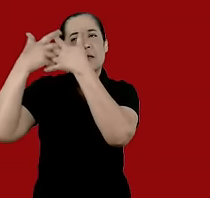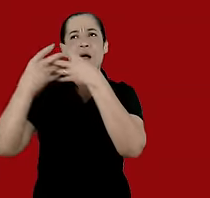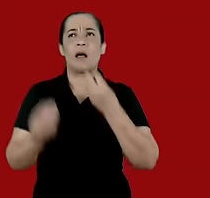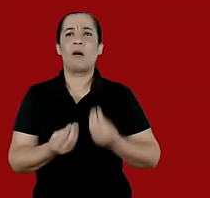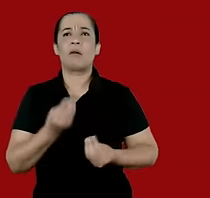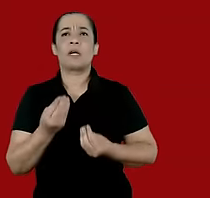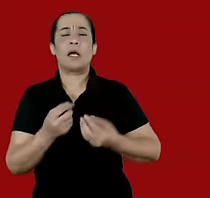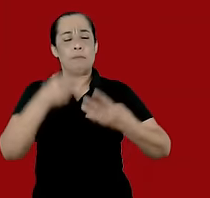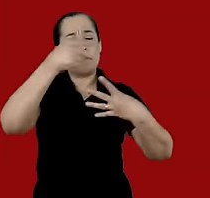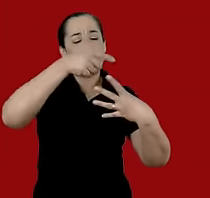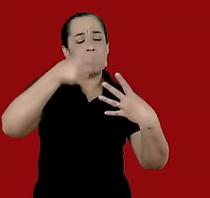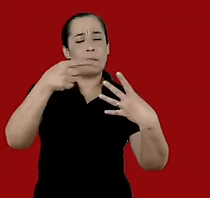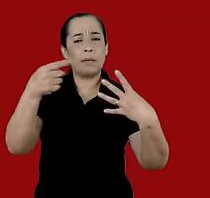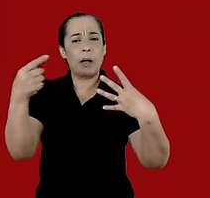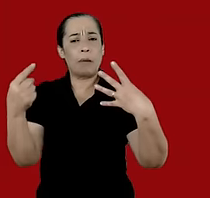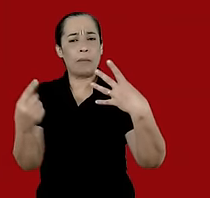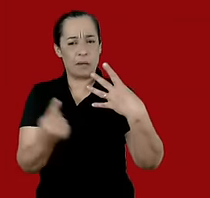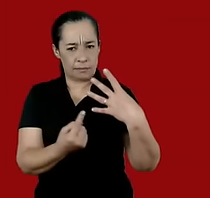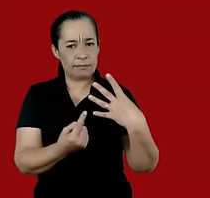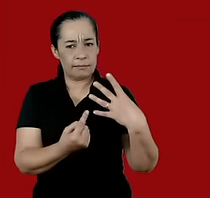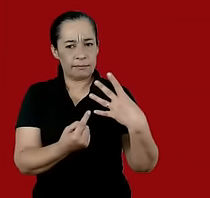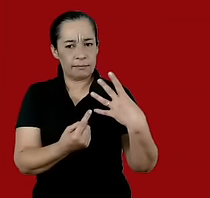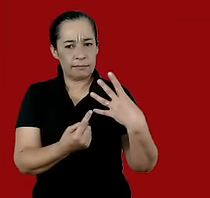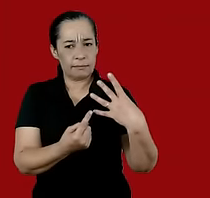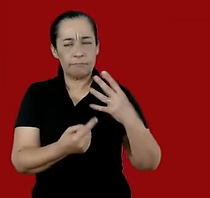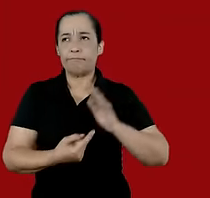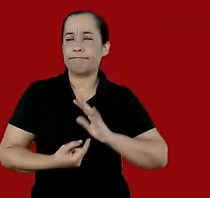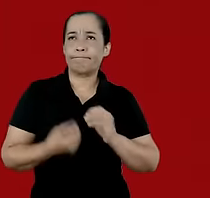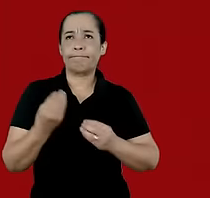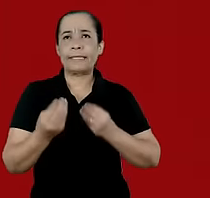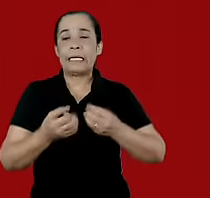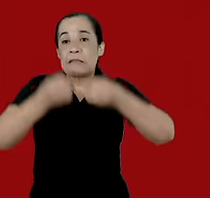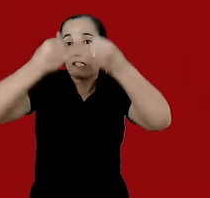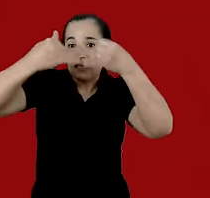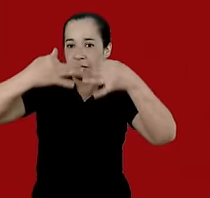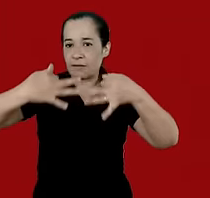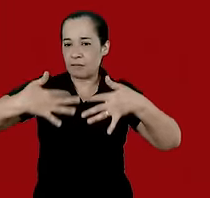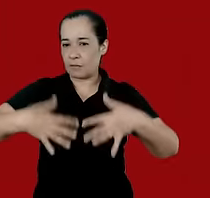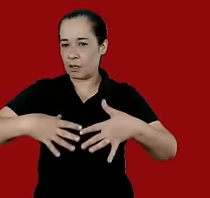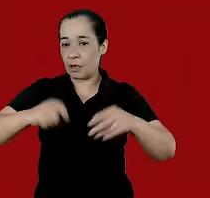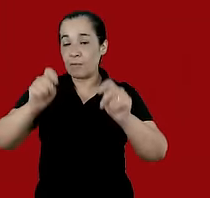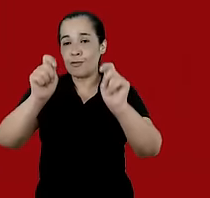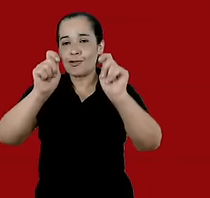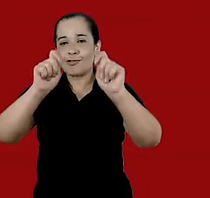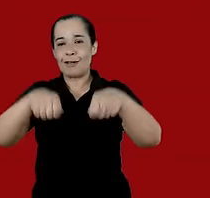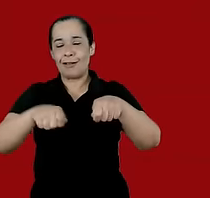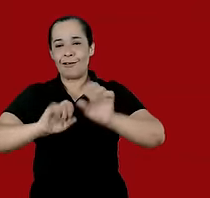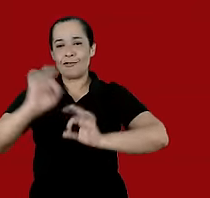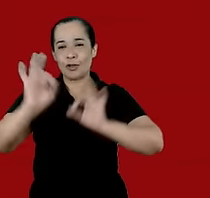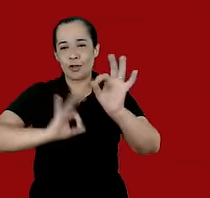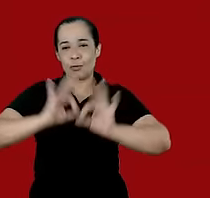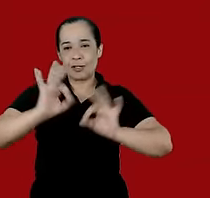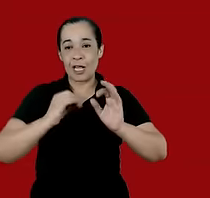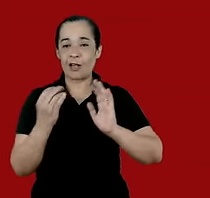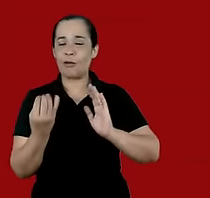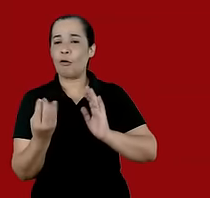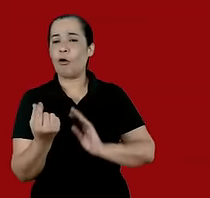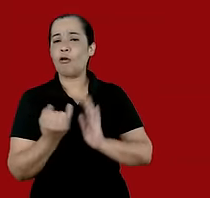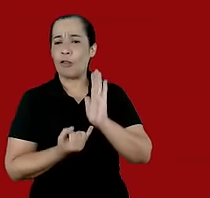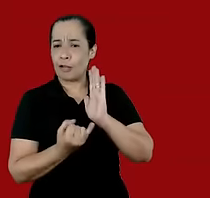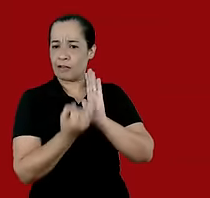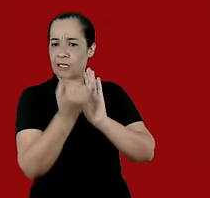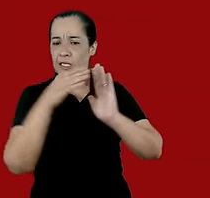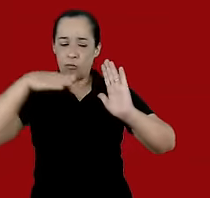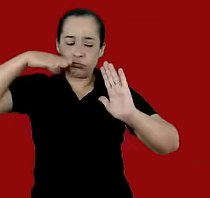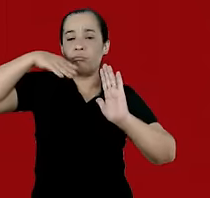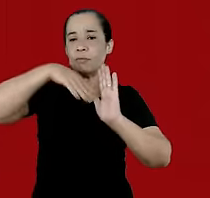fatores que são atribuídos que são né Eh que explicam esse possível processo de desinfla Então qual era a tese que tinha por